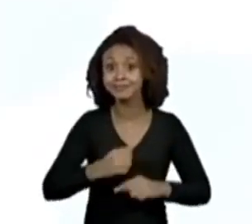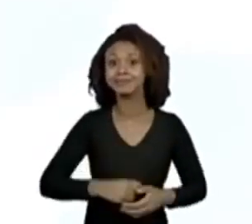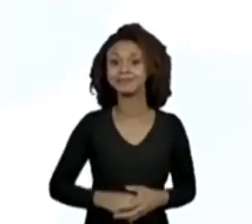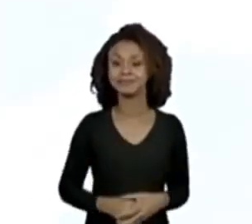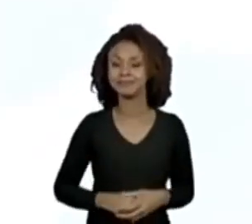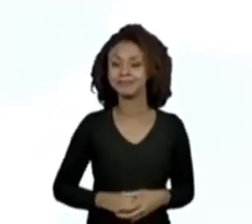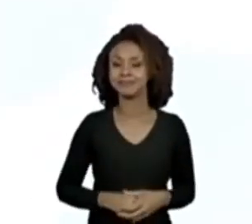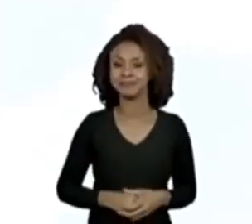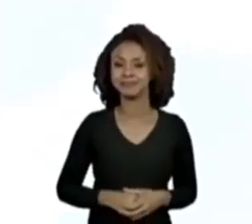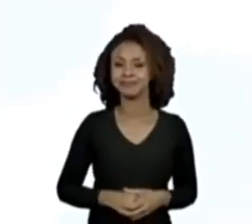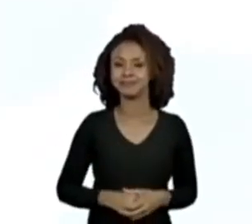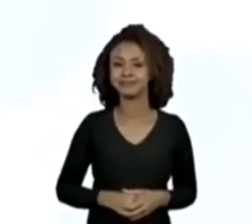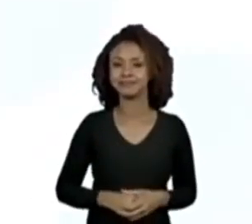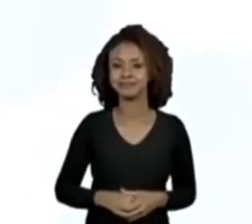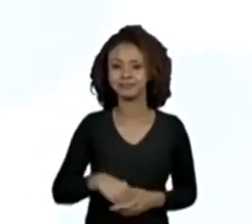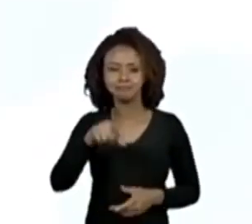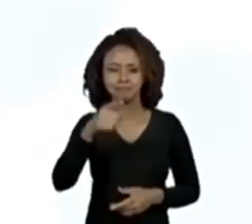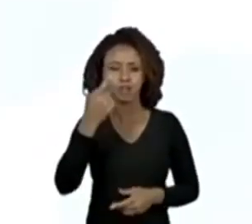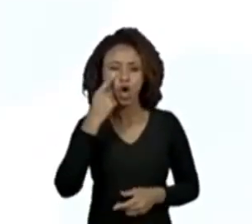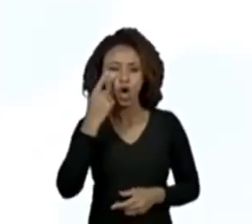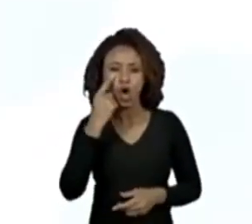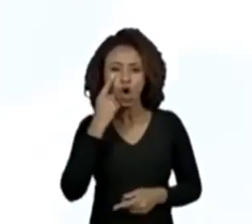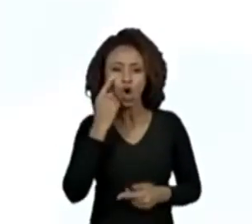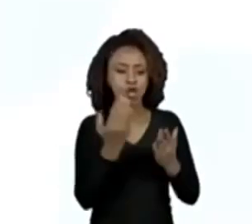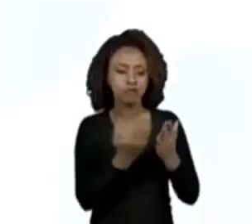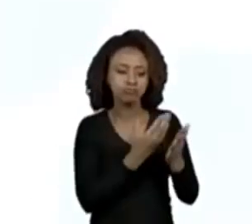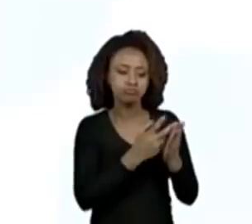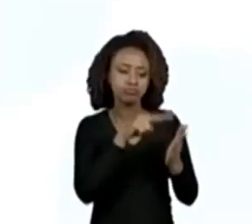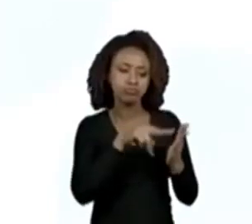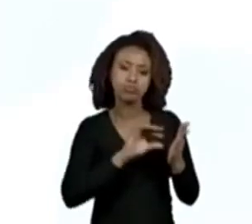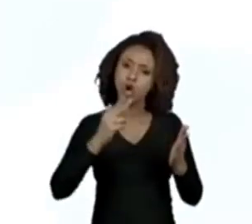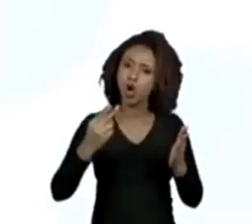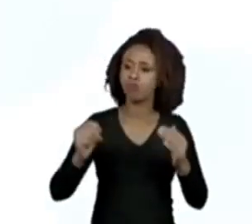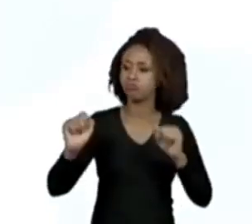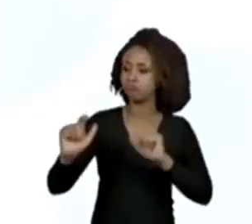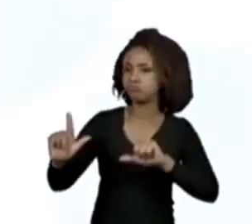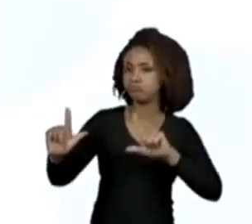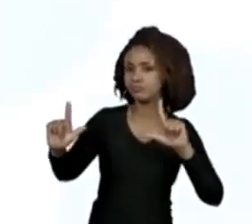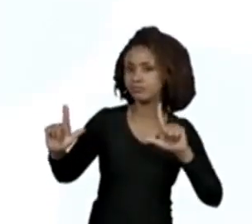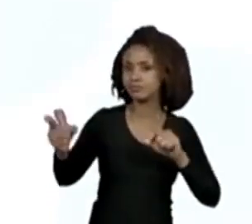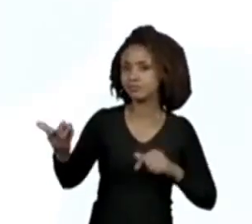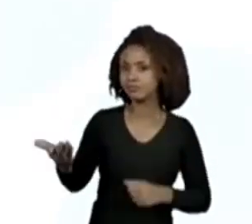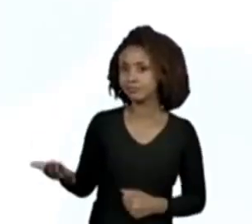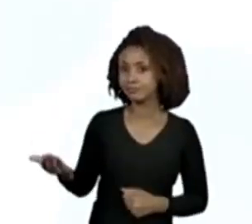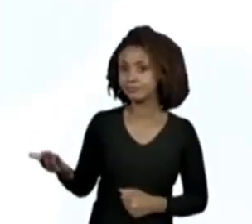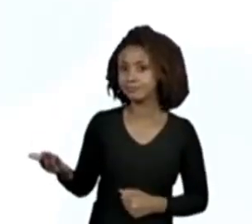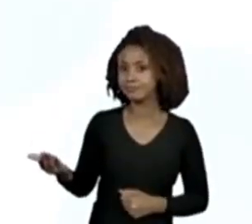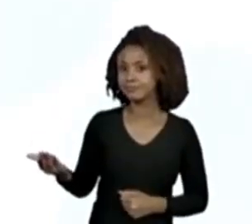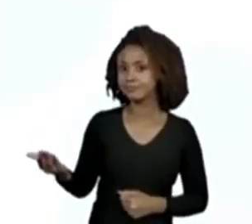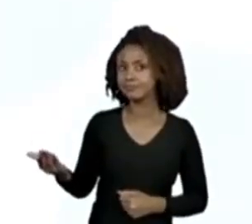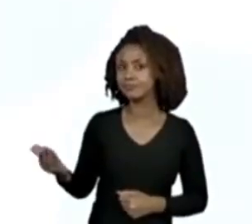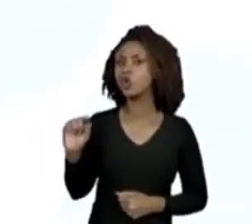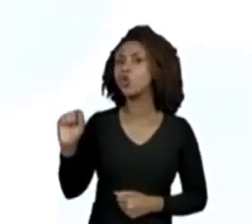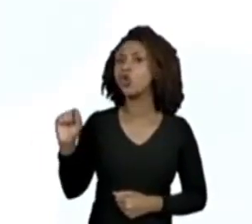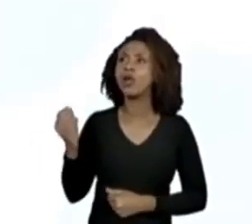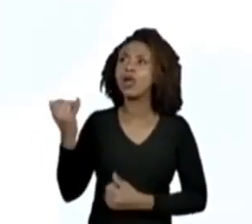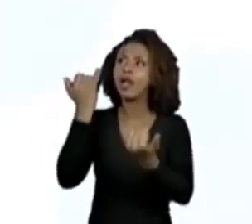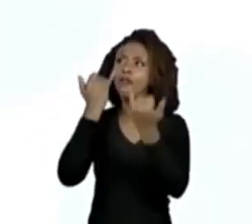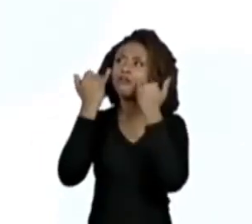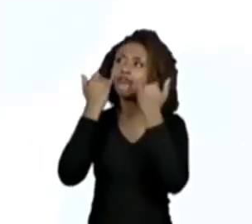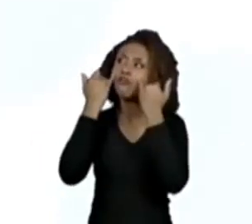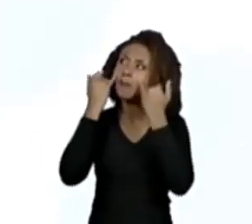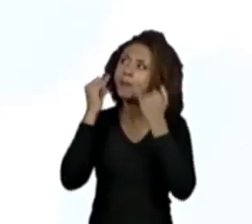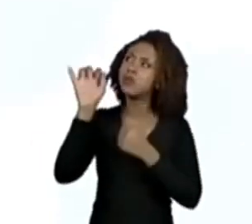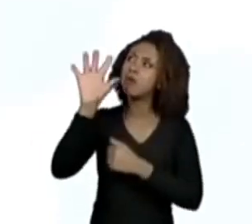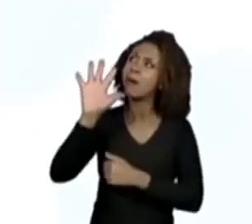Deem uma olhadinha aí no seu material ou aqui na minha tela e pensem quais informações são importantes para